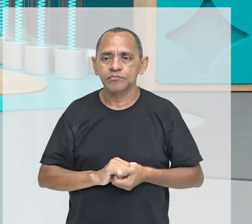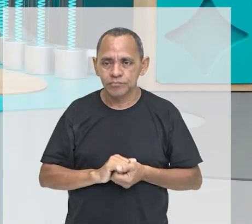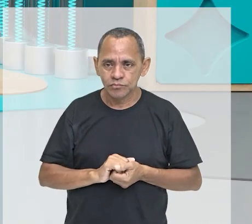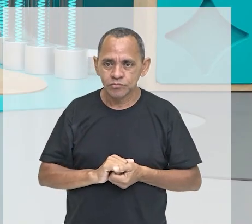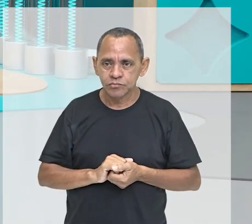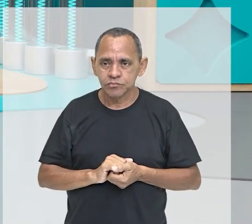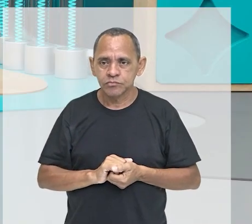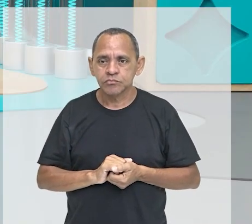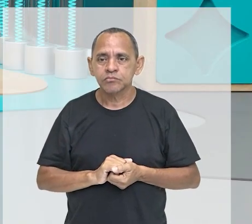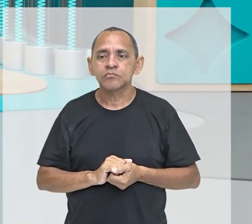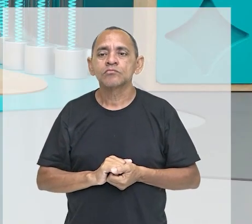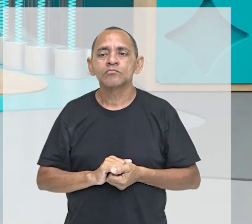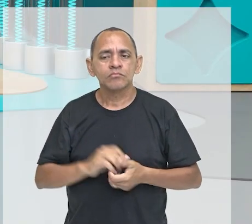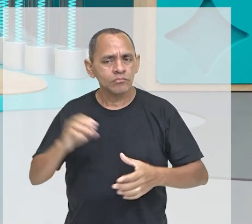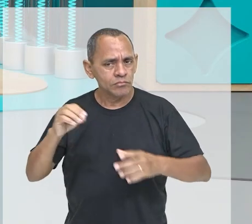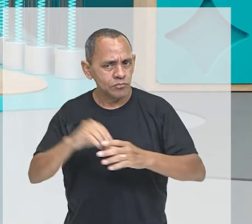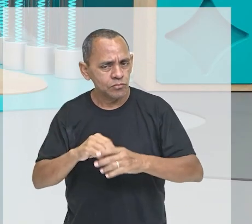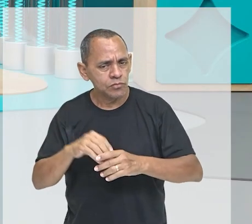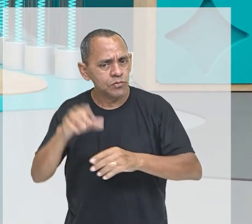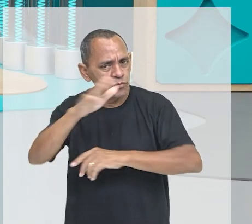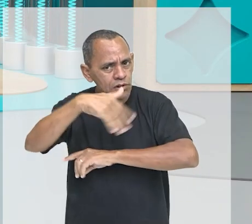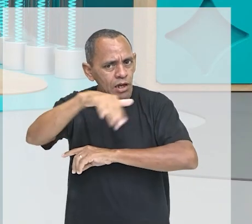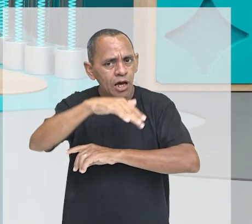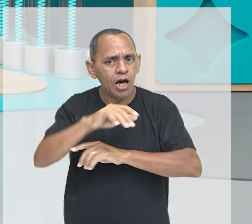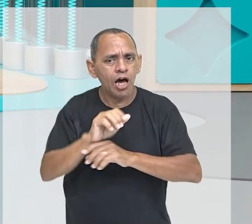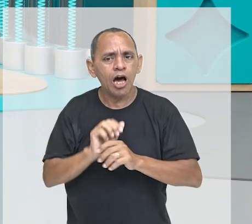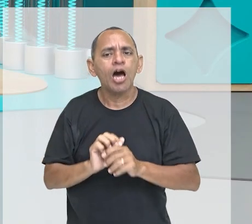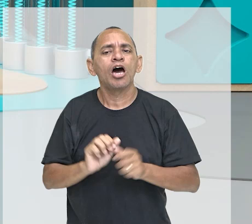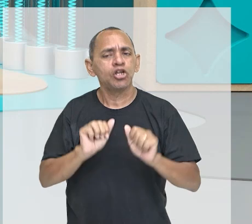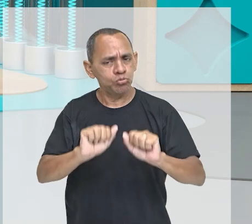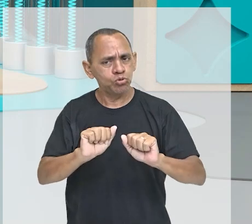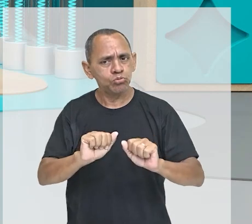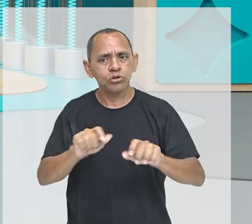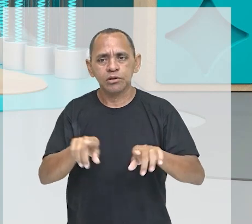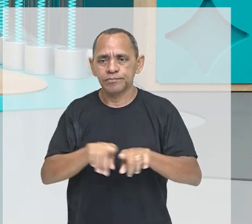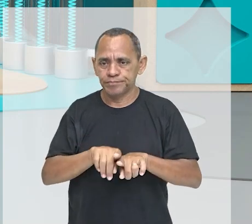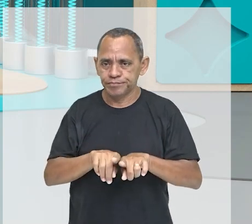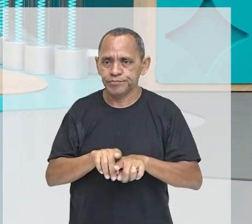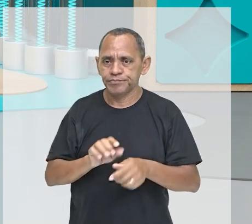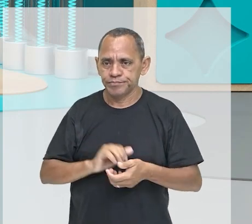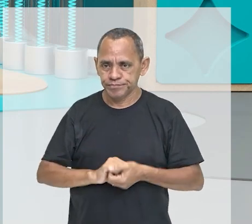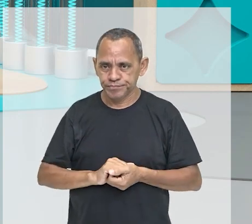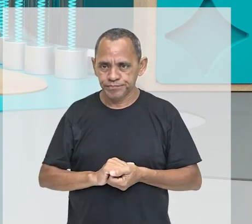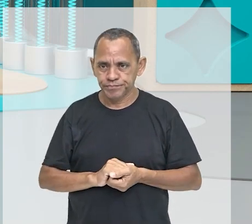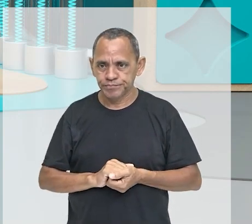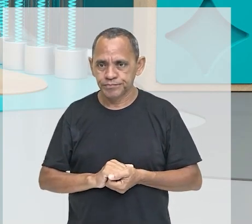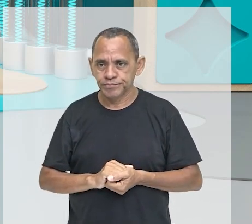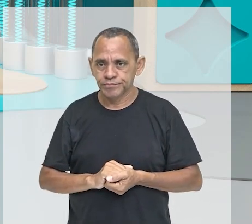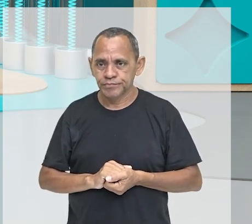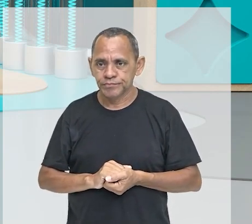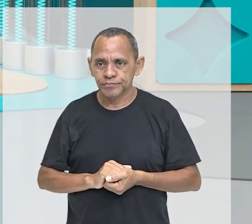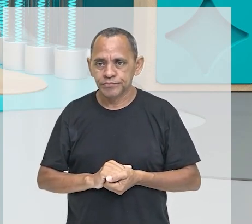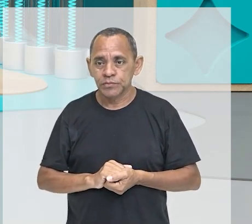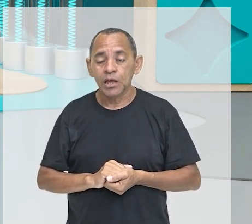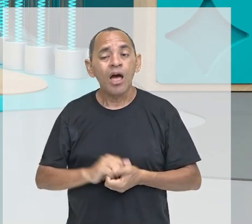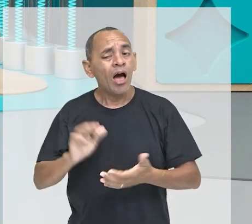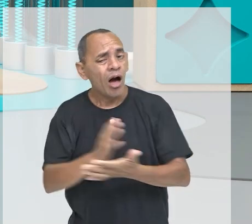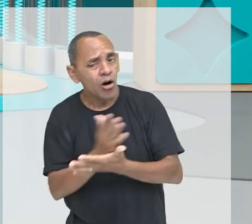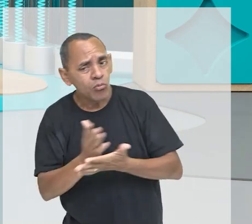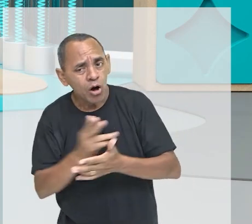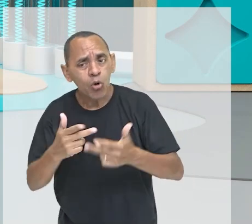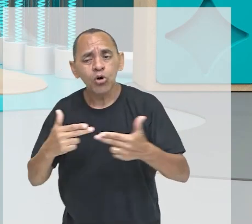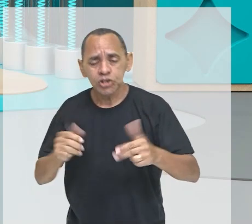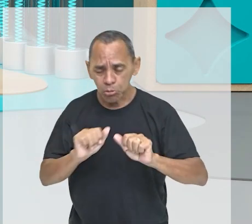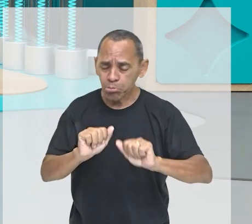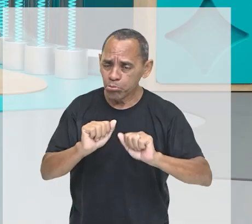acontecerá, que está dentro aí da gama de possibilidades. Eu não estou falando de uma possibilidade muito distante, é algo que